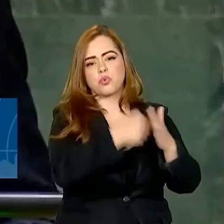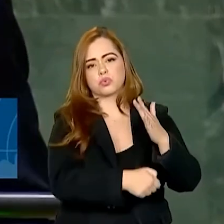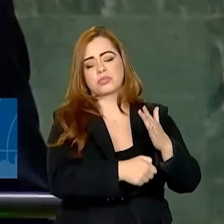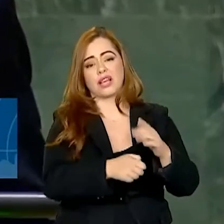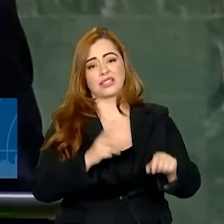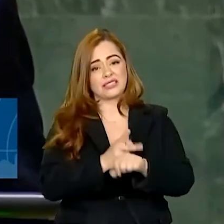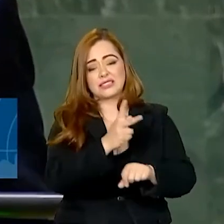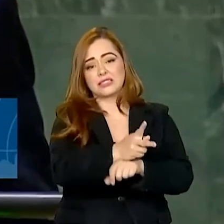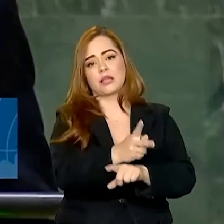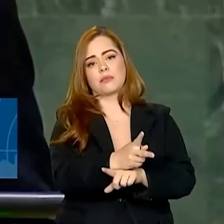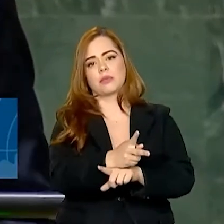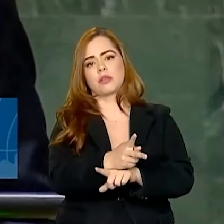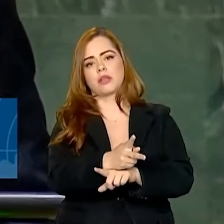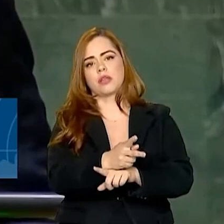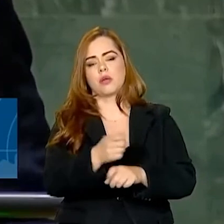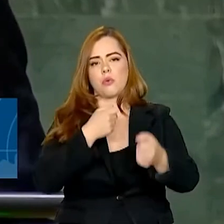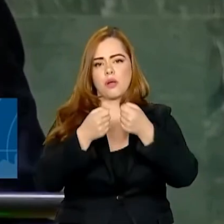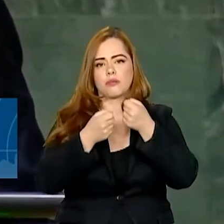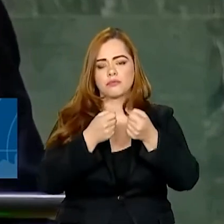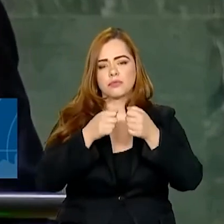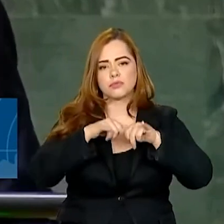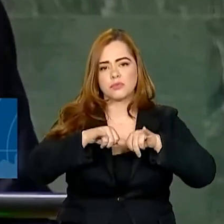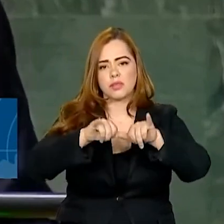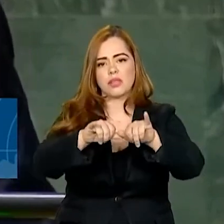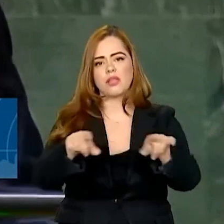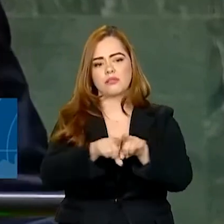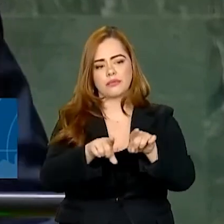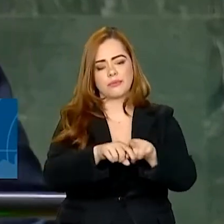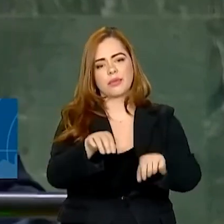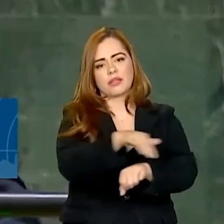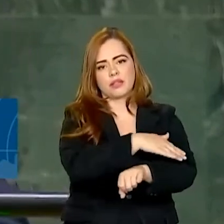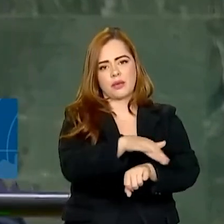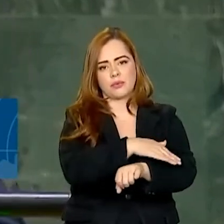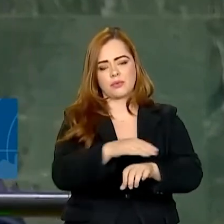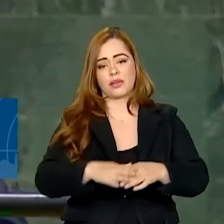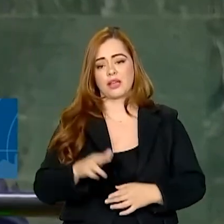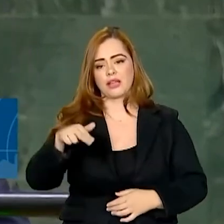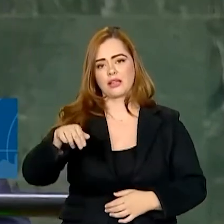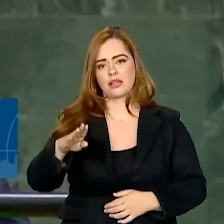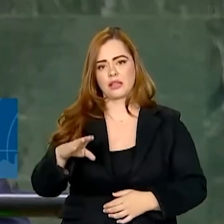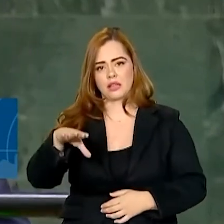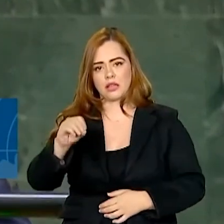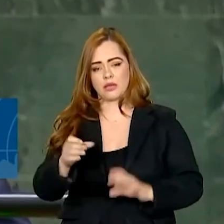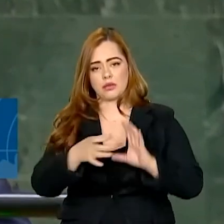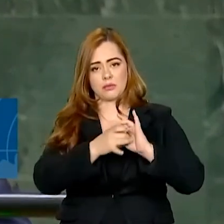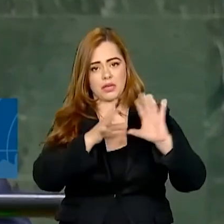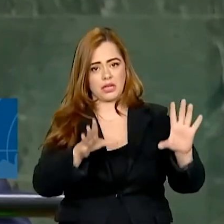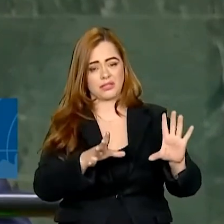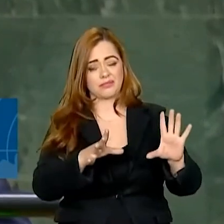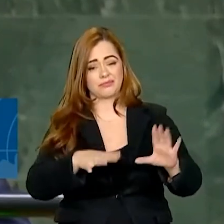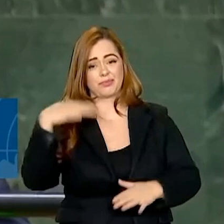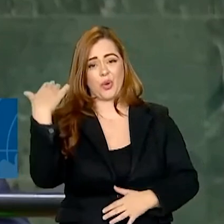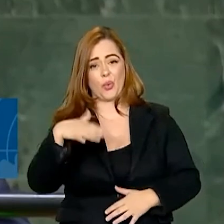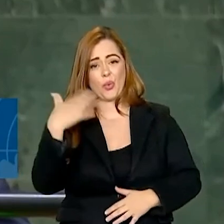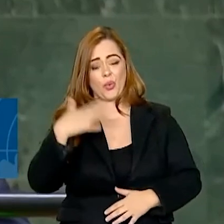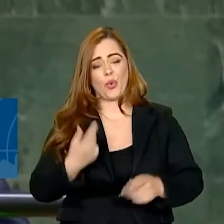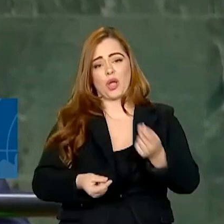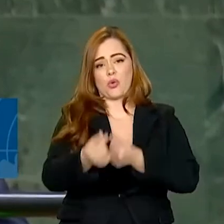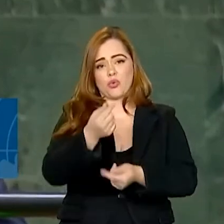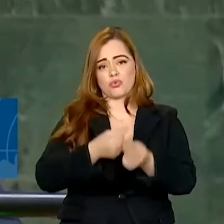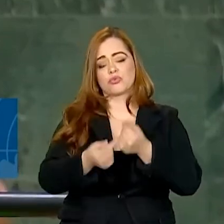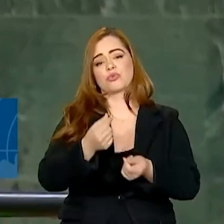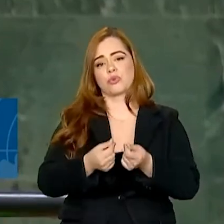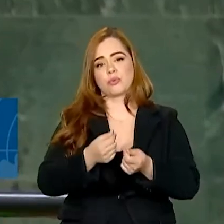voz do mercado e a voz das ruas. O neoliberalismo agravou a desigualdade econômica e